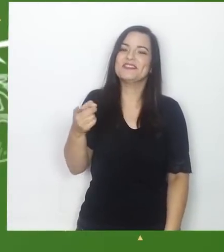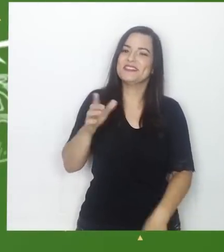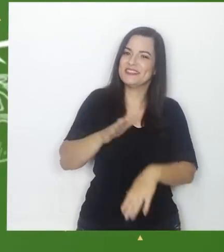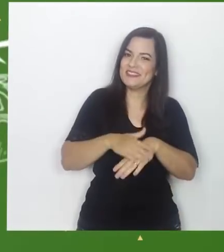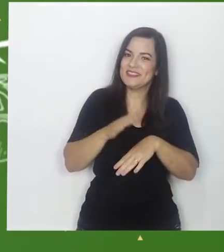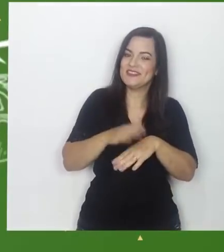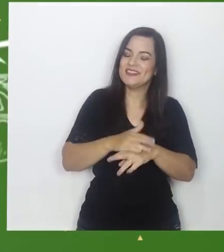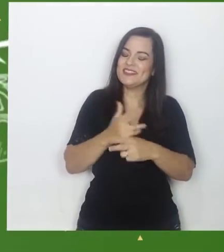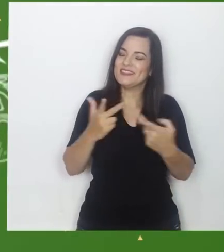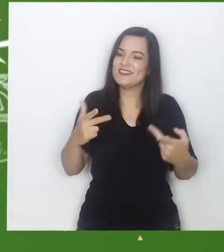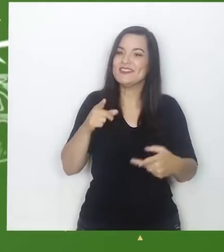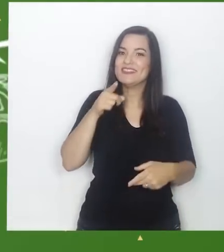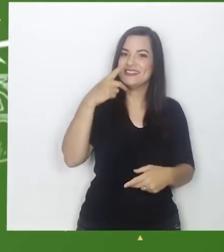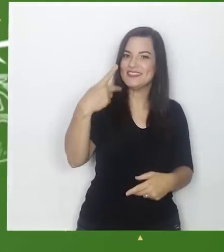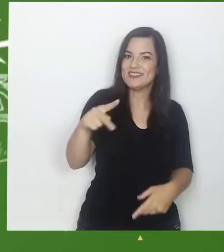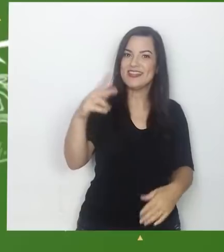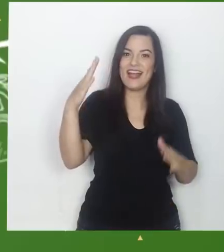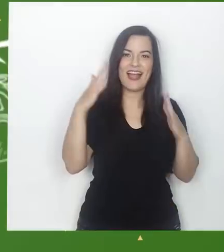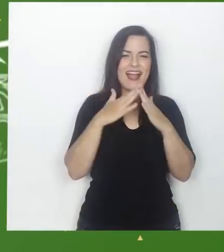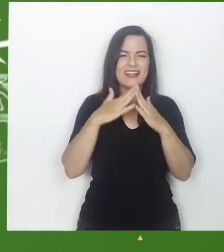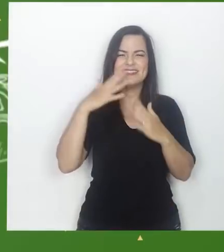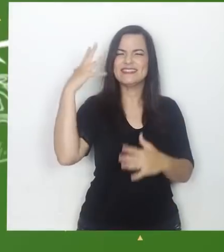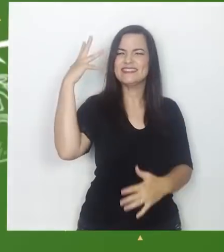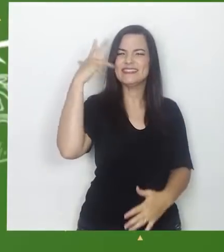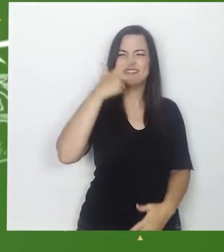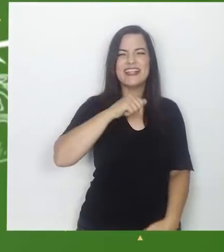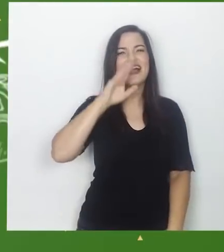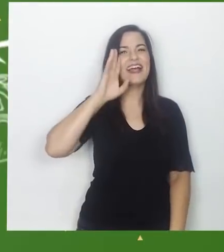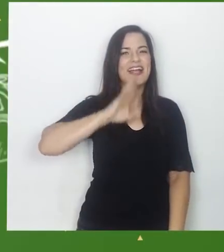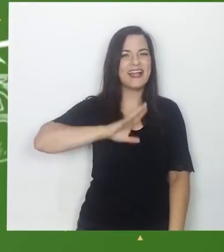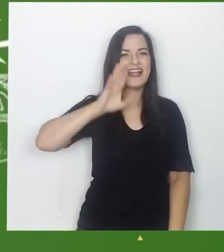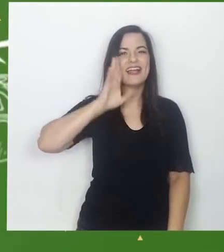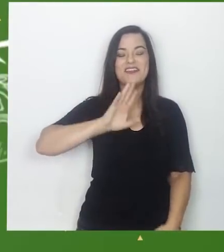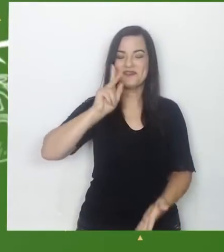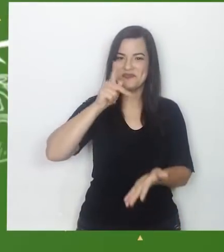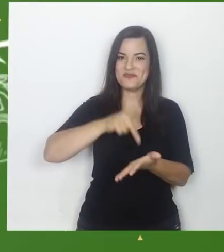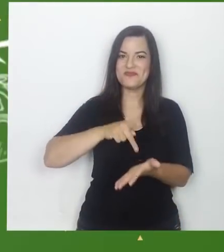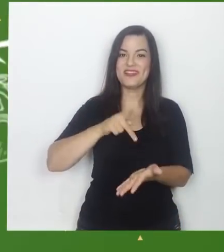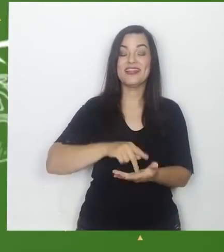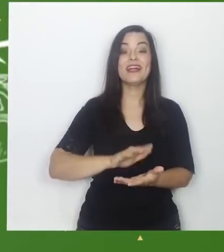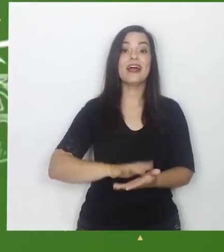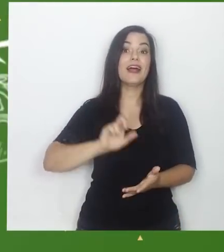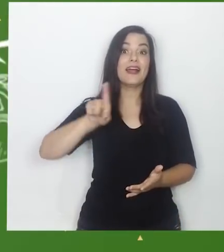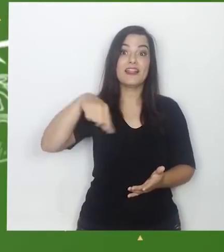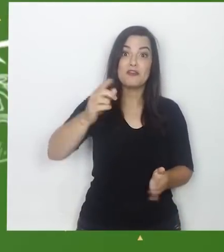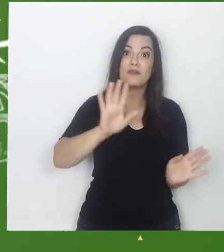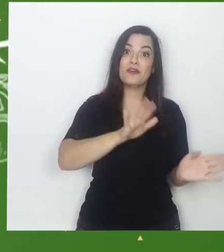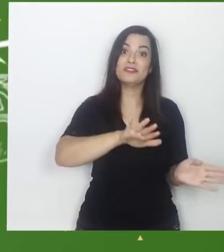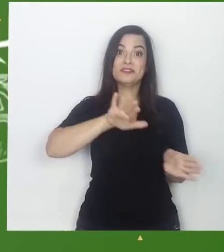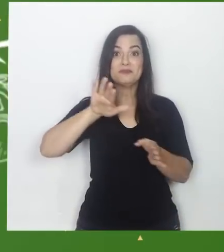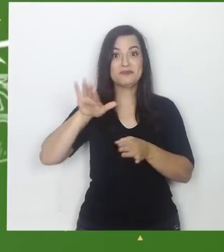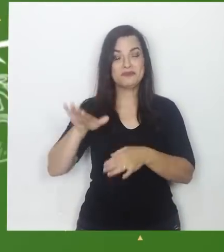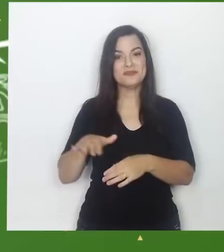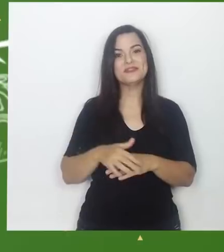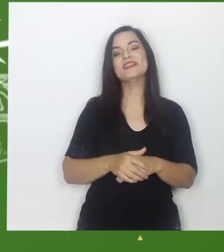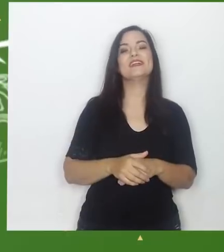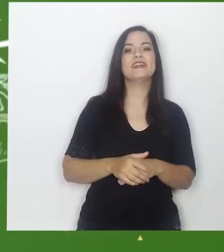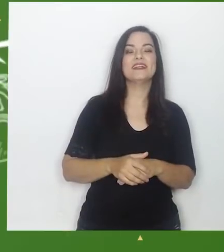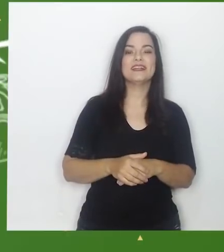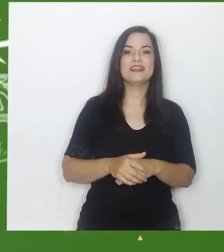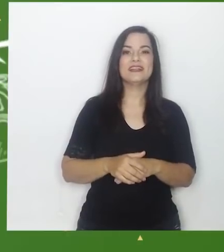reproduziram coisas em casa muito legais. E aí, depois das descobertas da